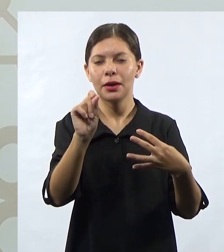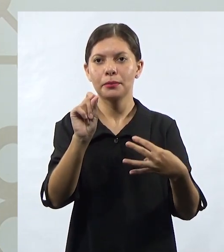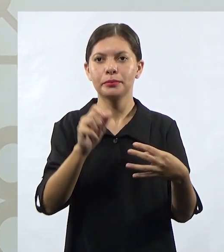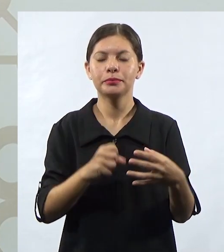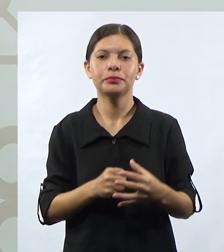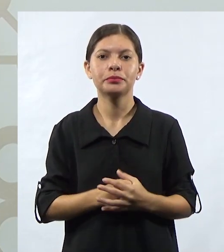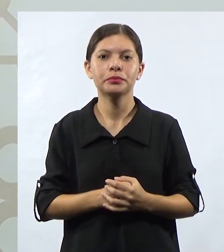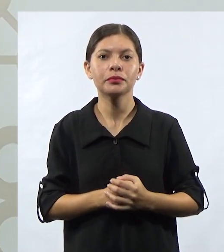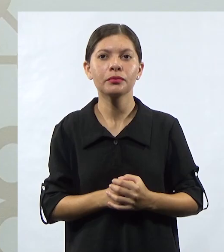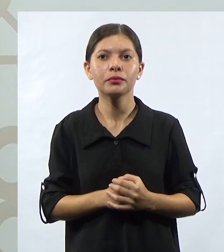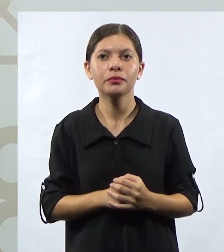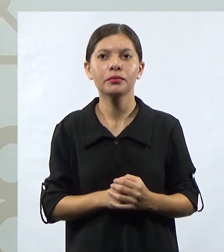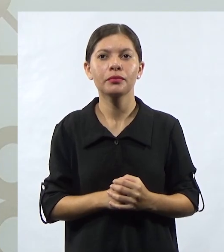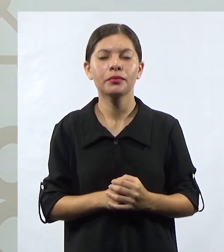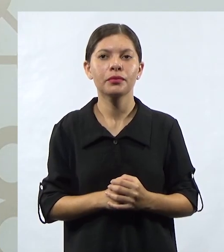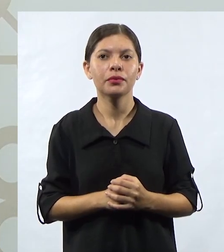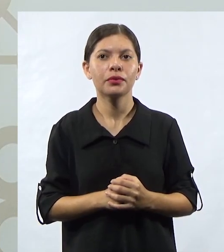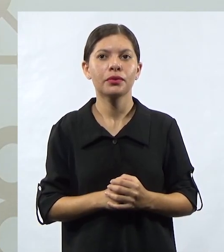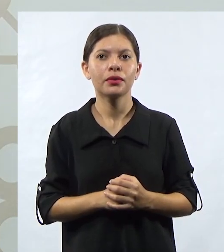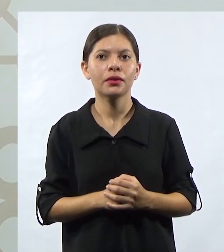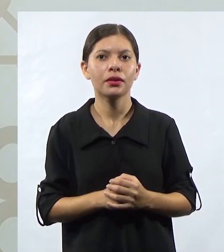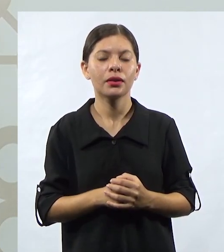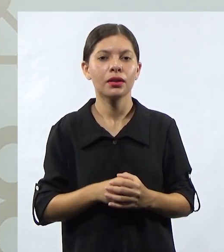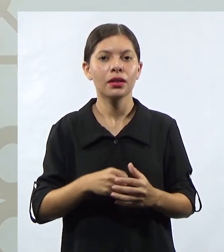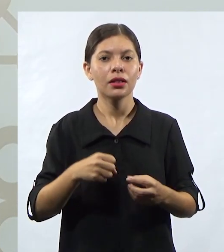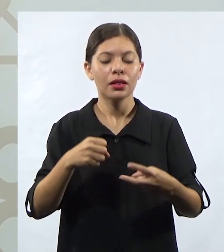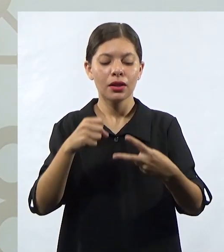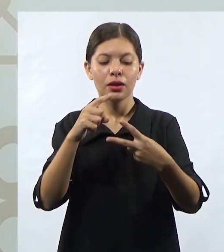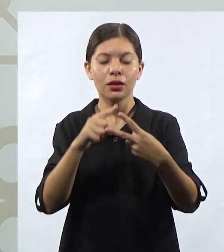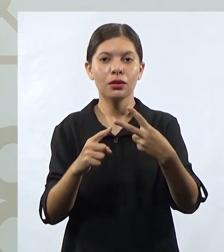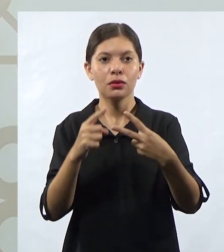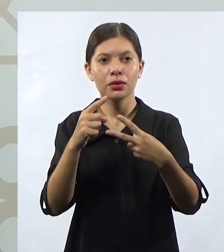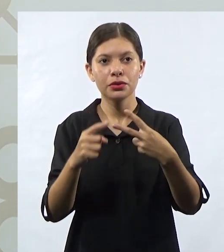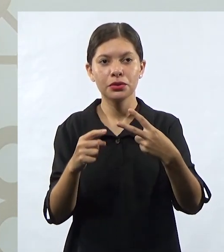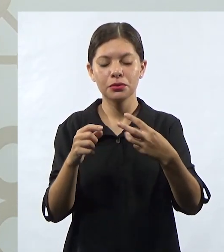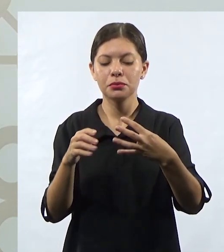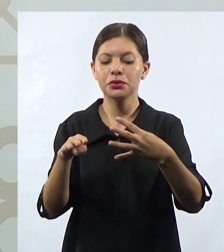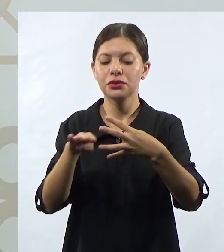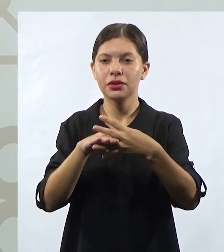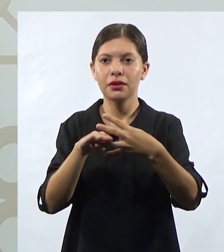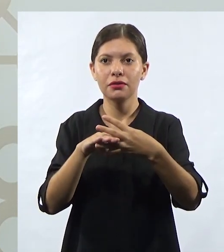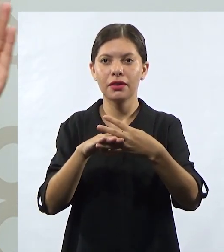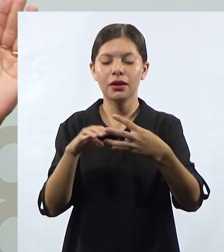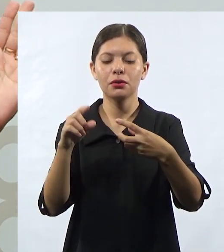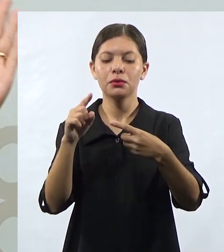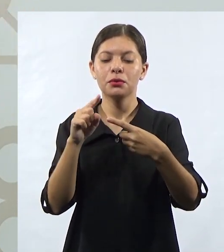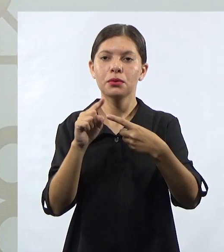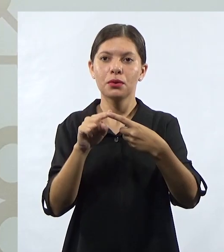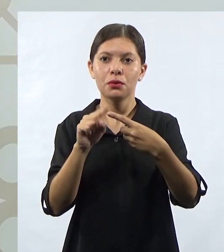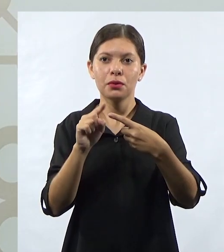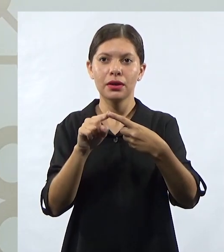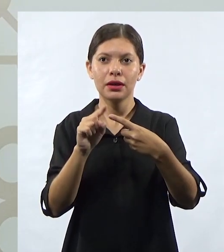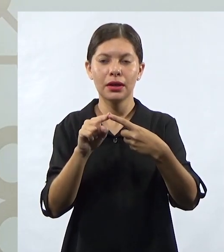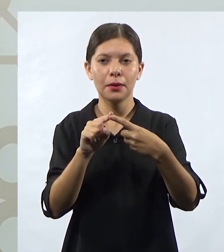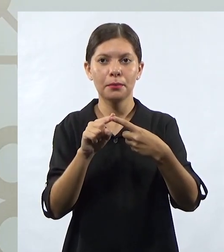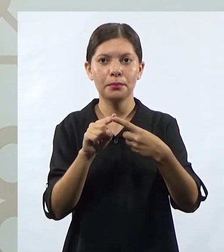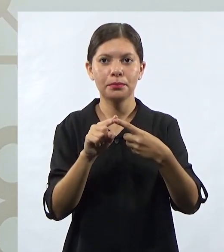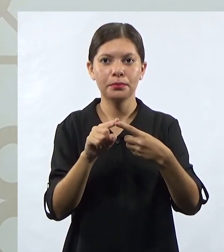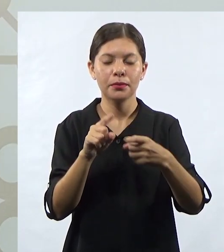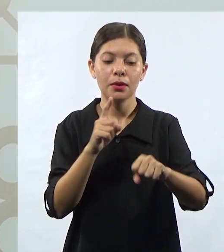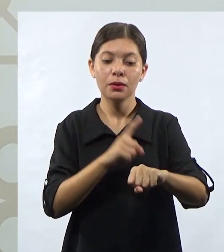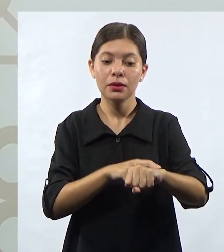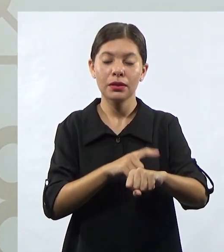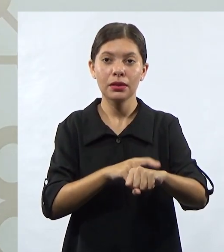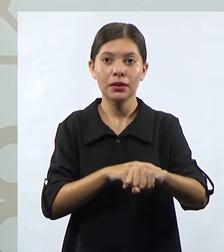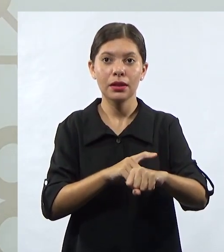fazer um intervalo são dois tipos de intervalo. O intervalo com relação ao tempo total da